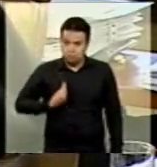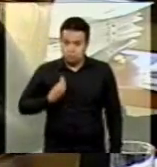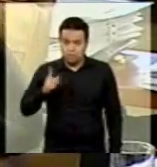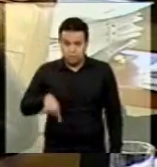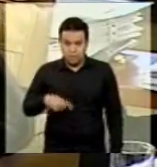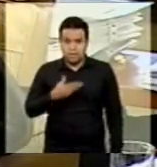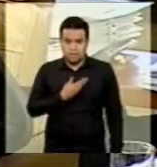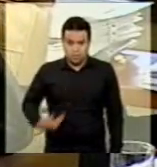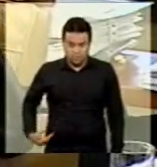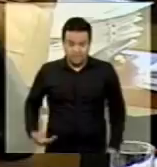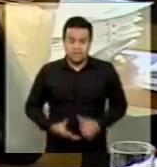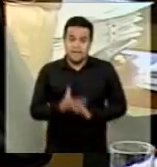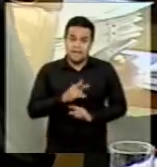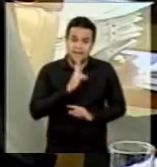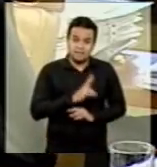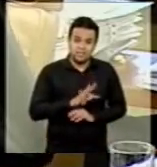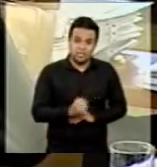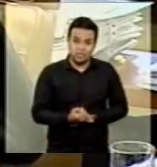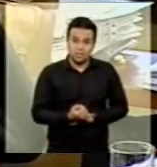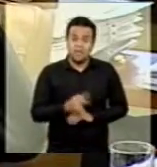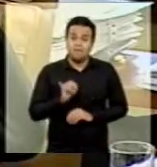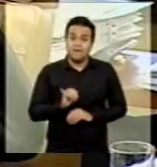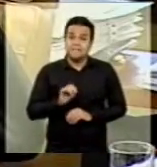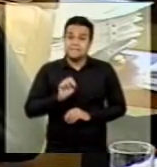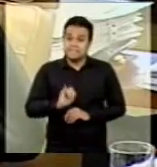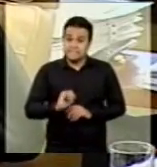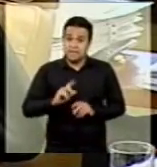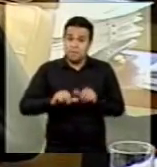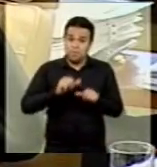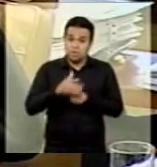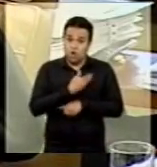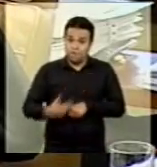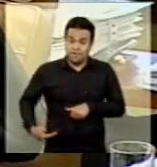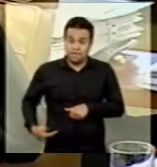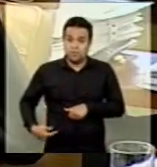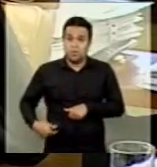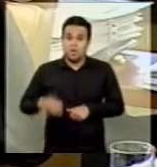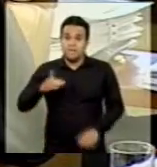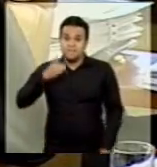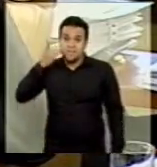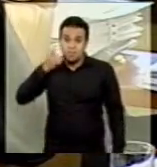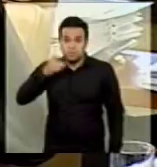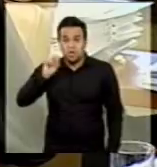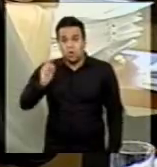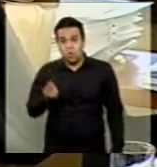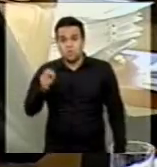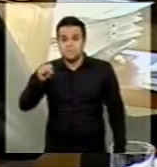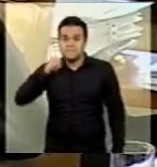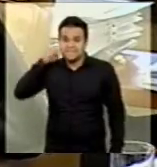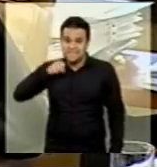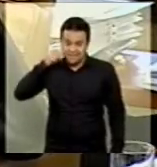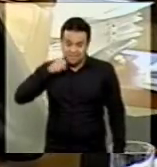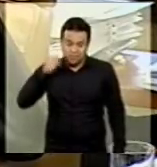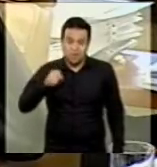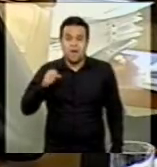ele está respondendo encaminham, se ele virar de governador, passar a ser deputado ou senador, virá ao